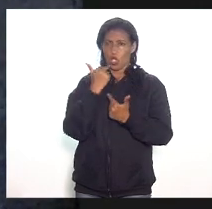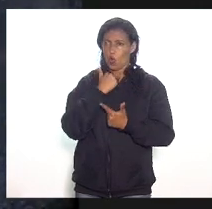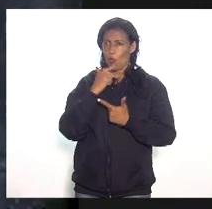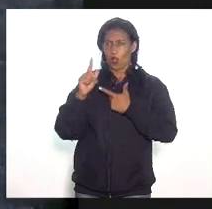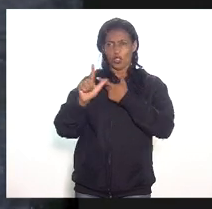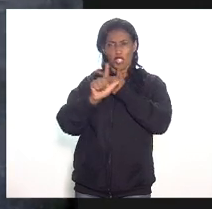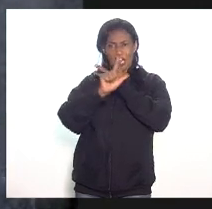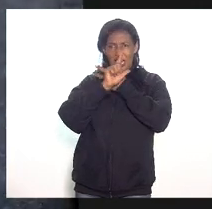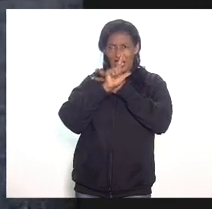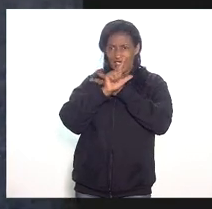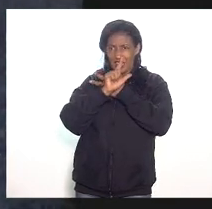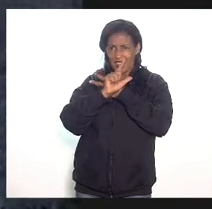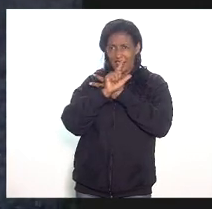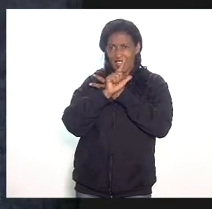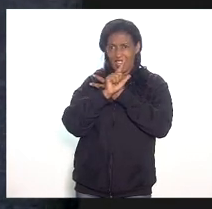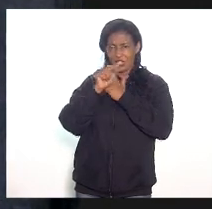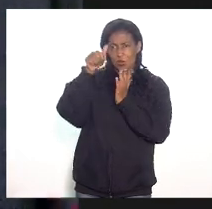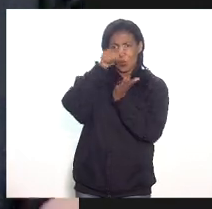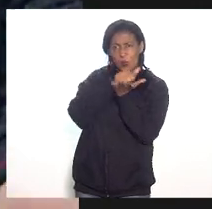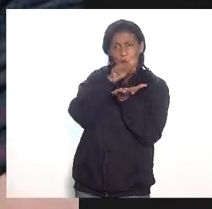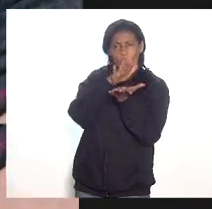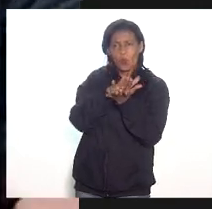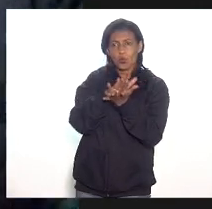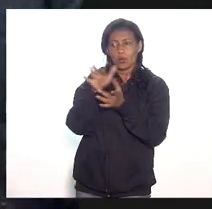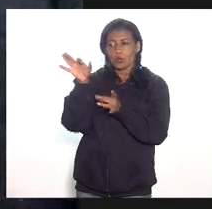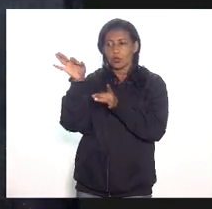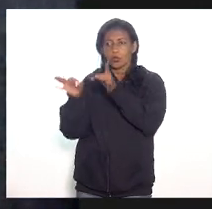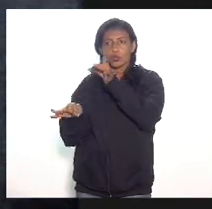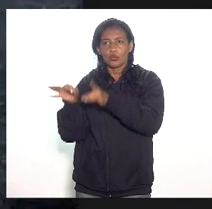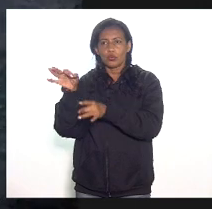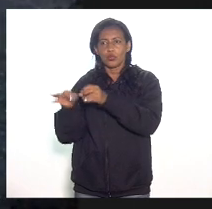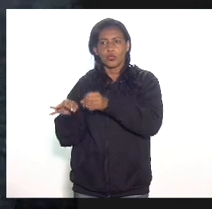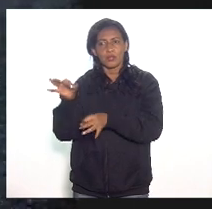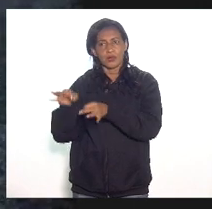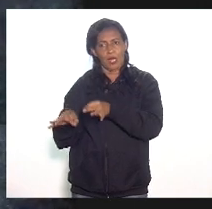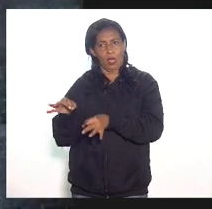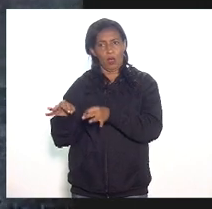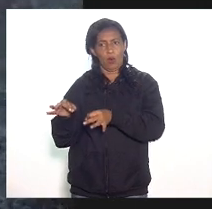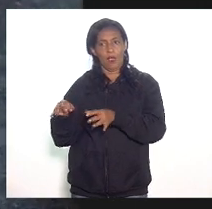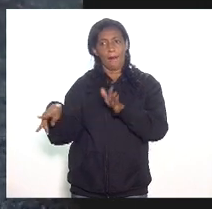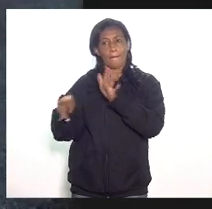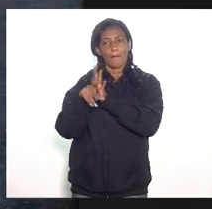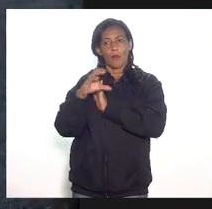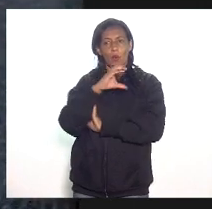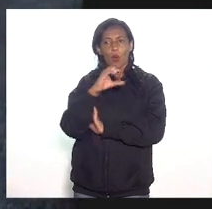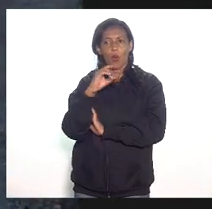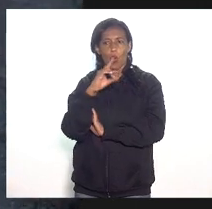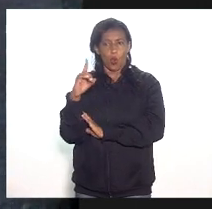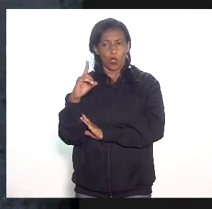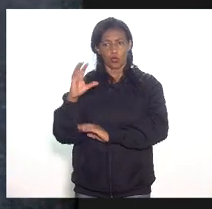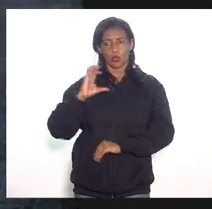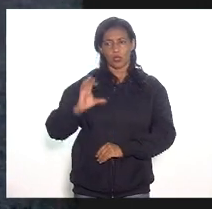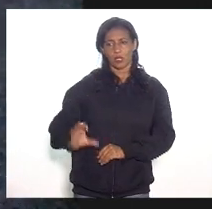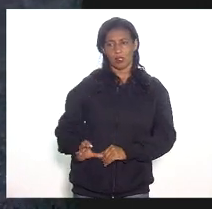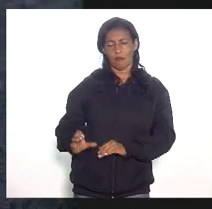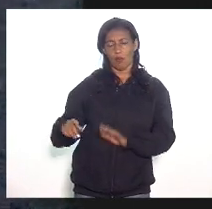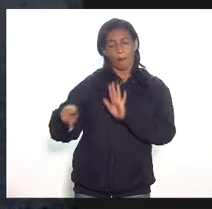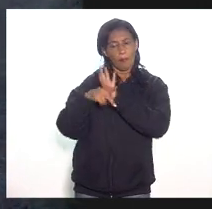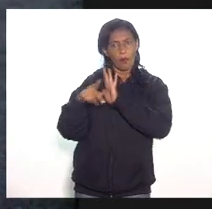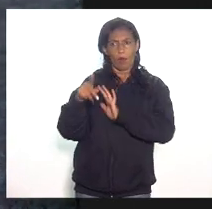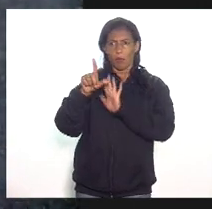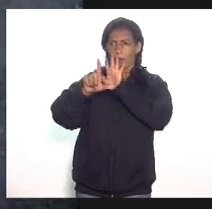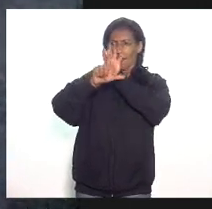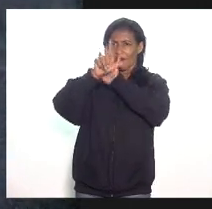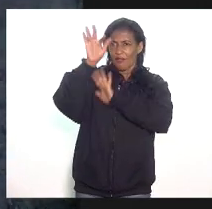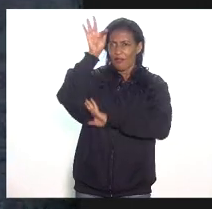processual. Multa processual é uma matéria do Código de Processo Civil, uma matéria processual reservada à lei federal.